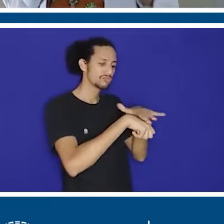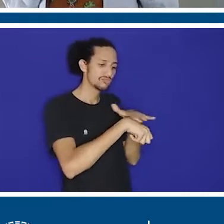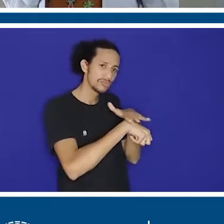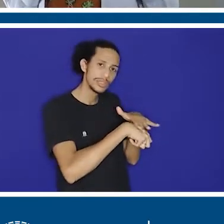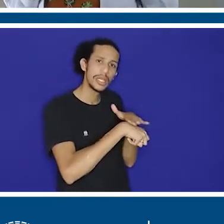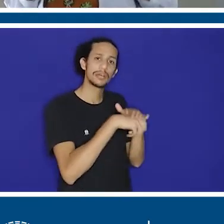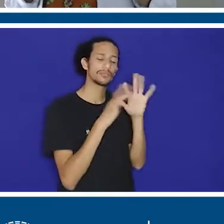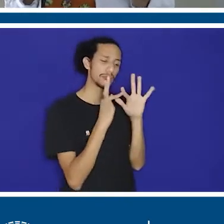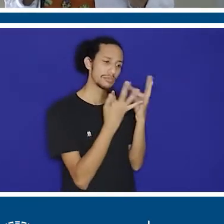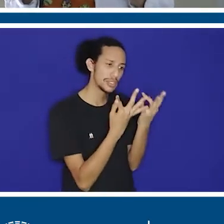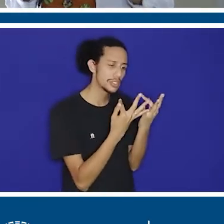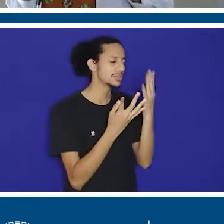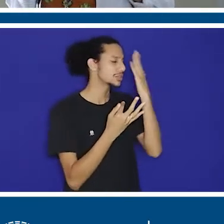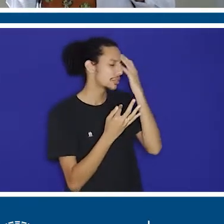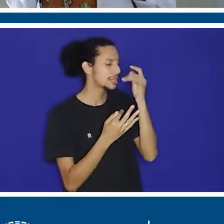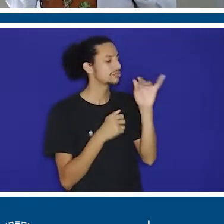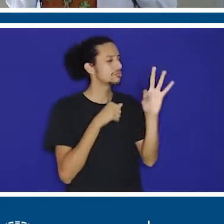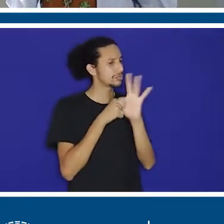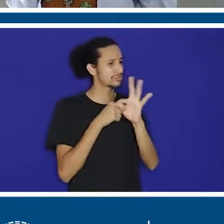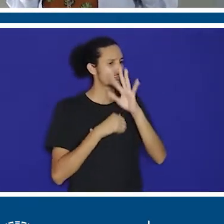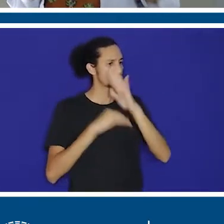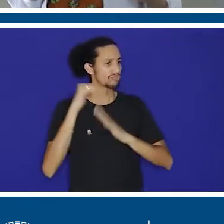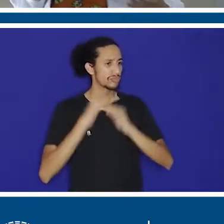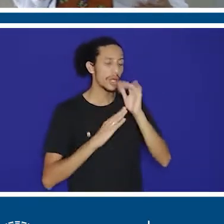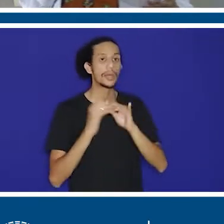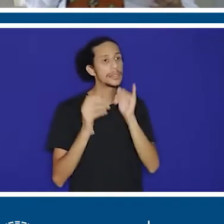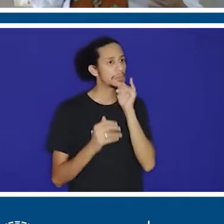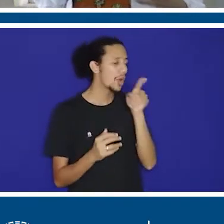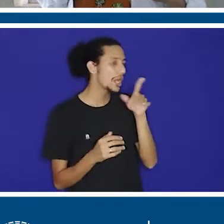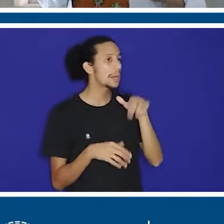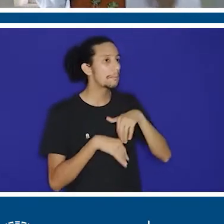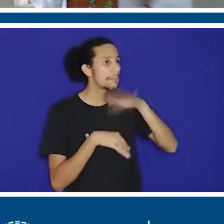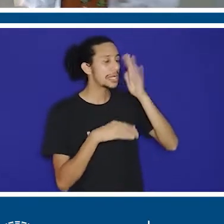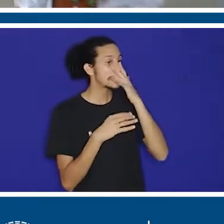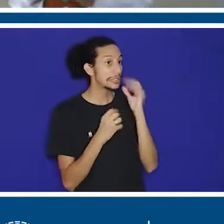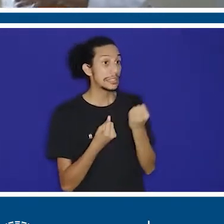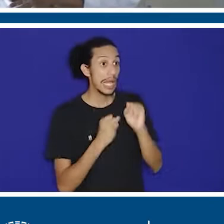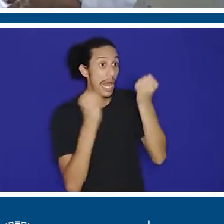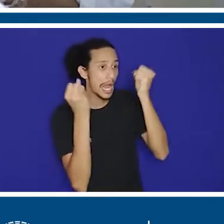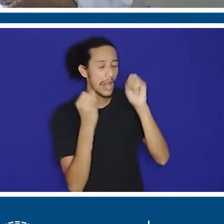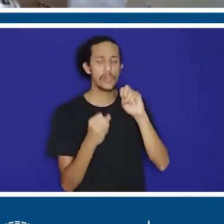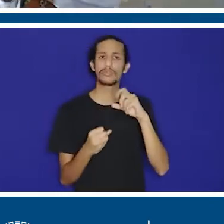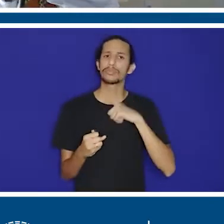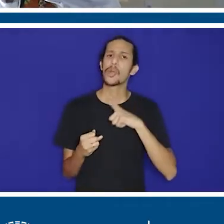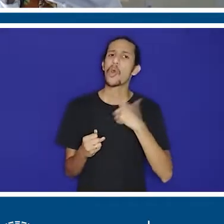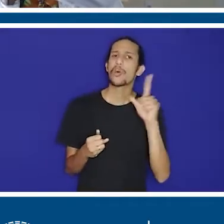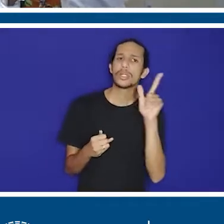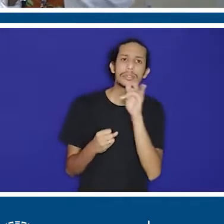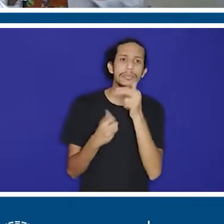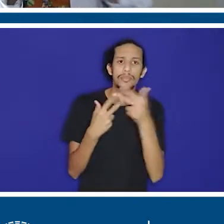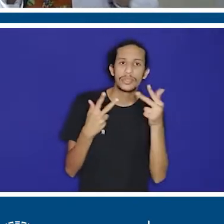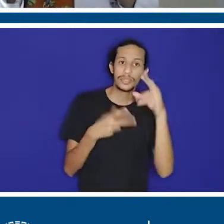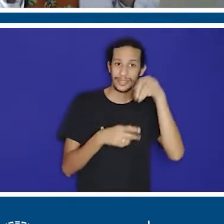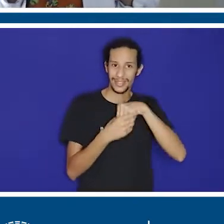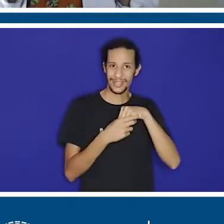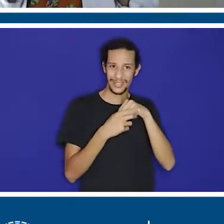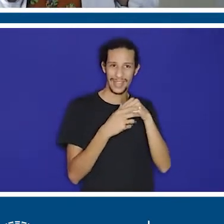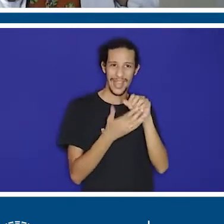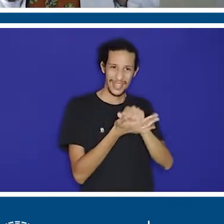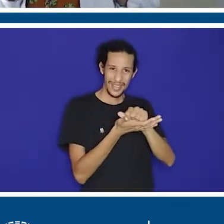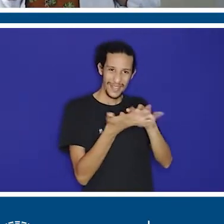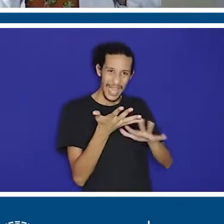parceria, ouvindo os técnicos. Olha, ele está mais agitado, mas você tem alguma coisa na terapia que você